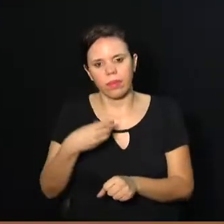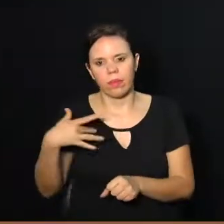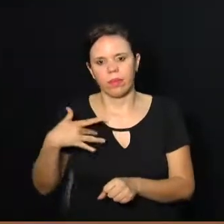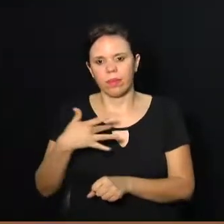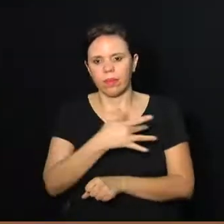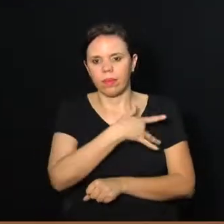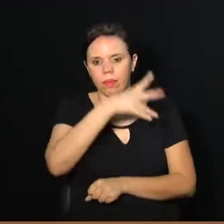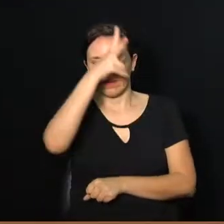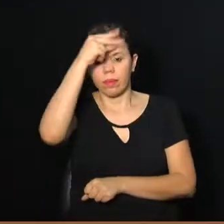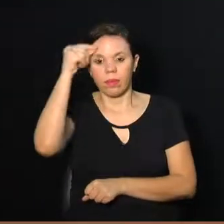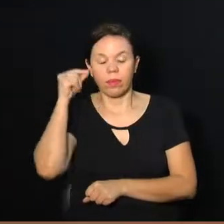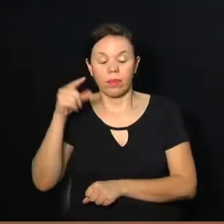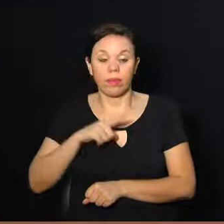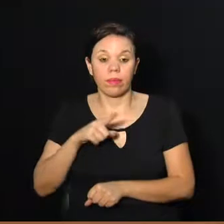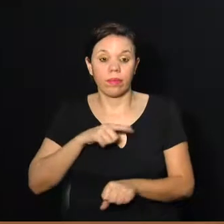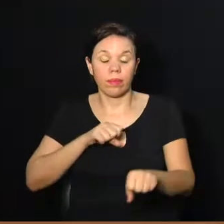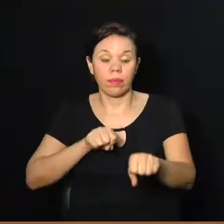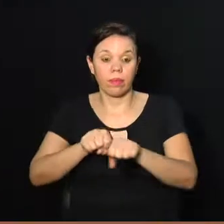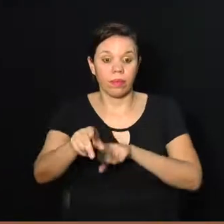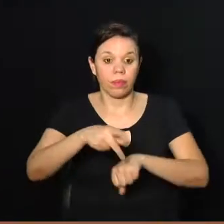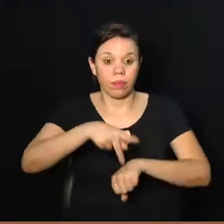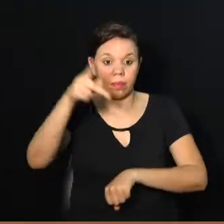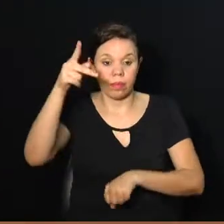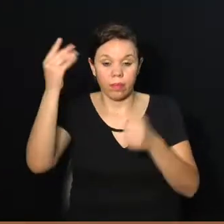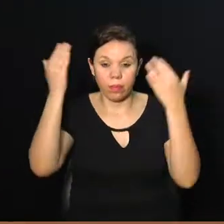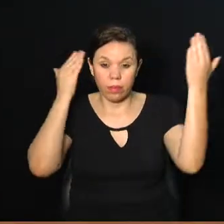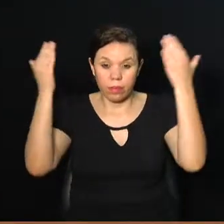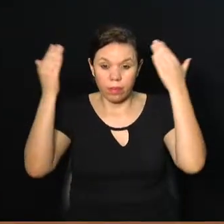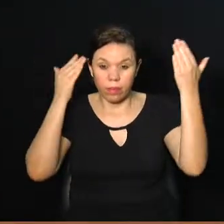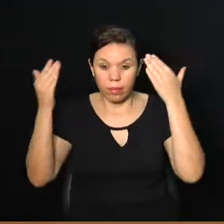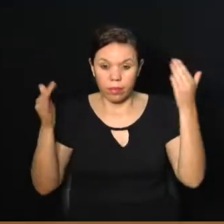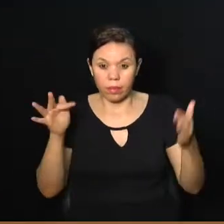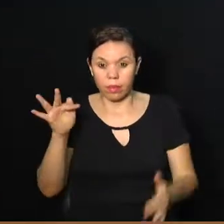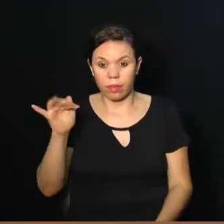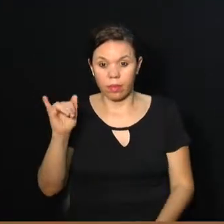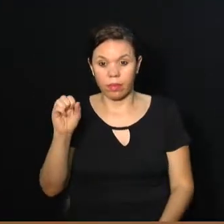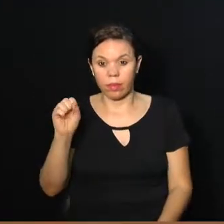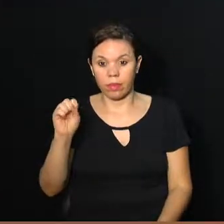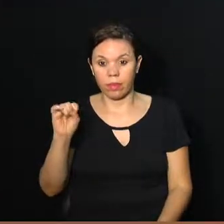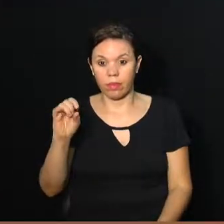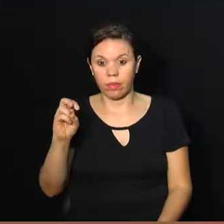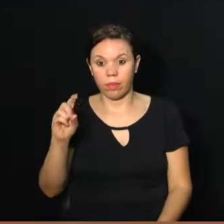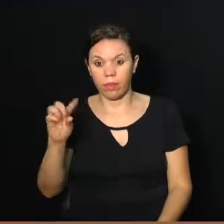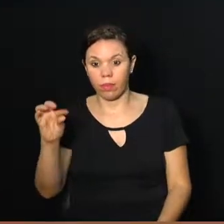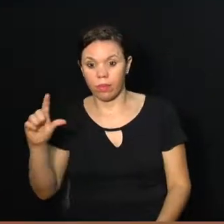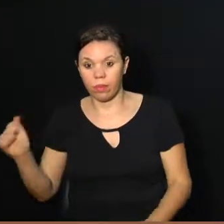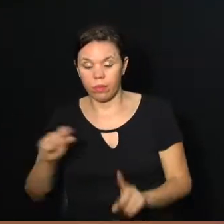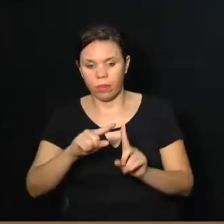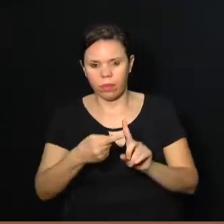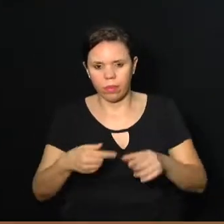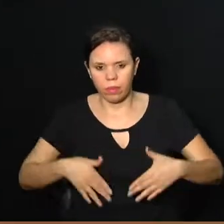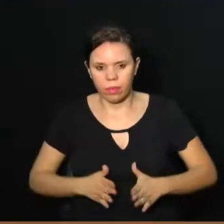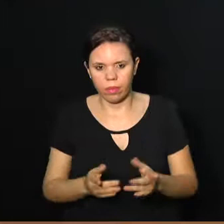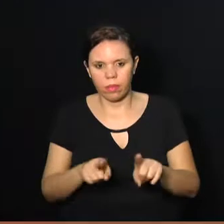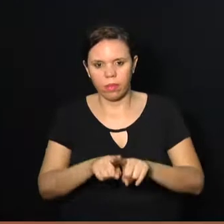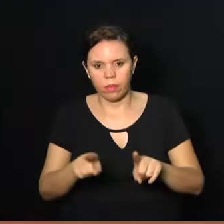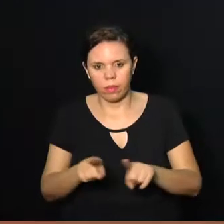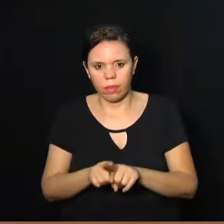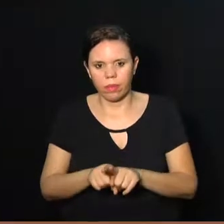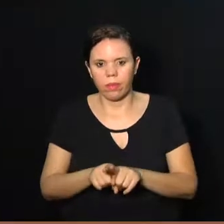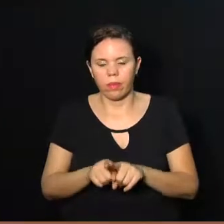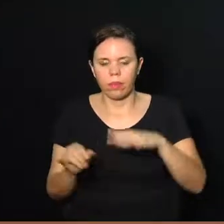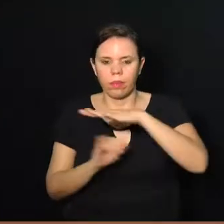A Luciana tem especialização em Psicologia e Fisiologia do Parto, no Instituto Gerard de São Paulo,